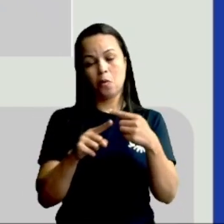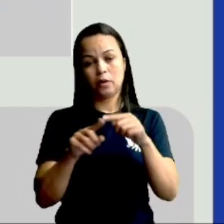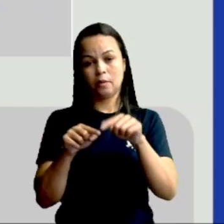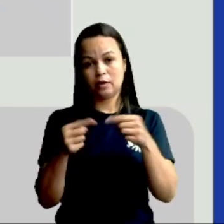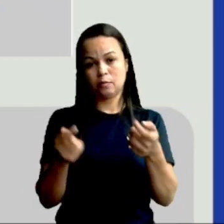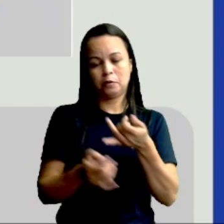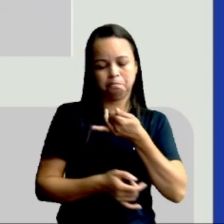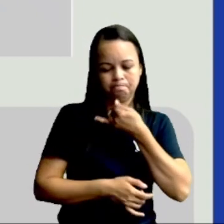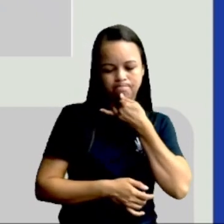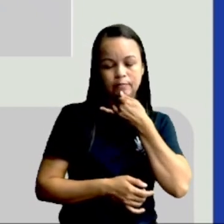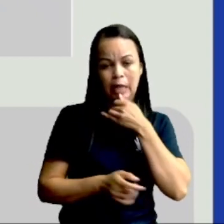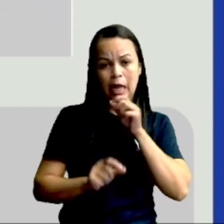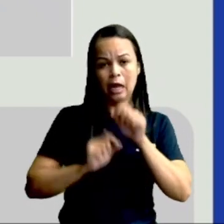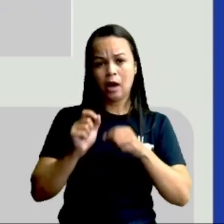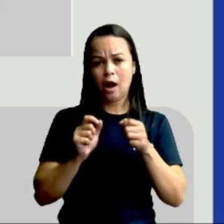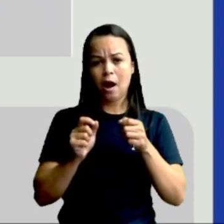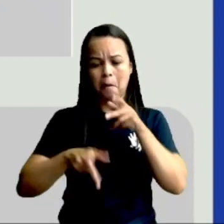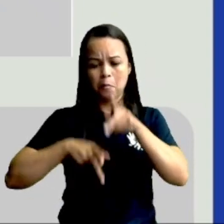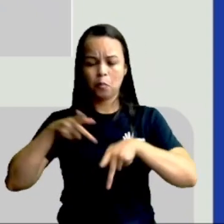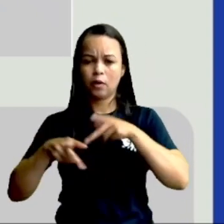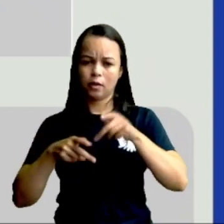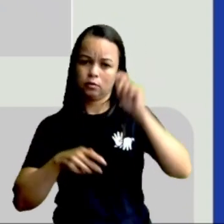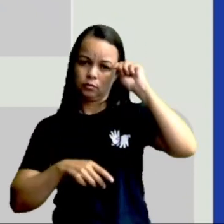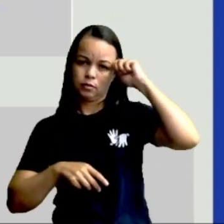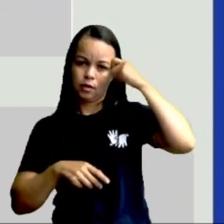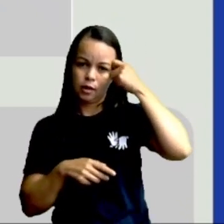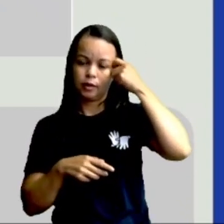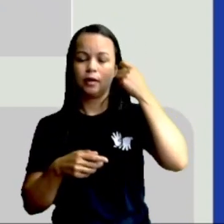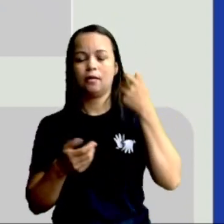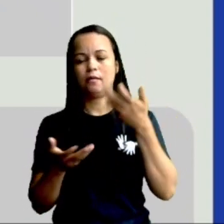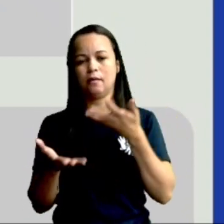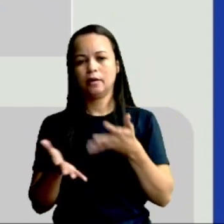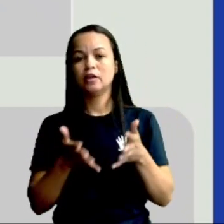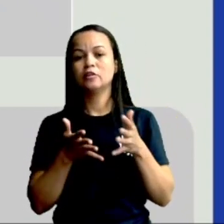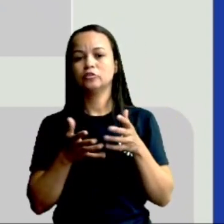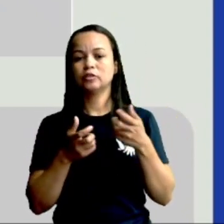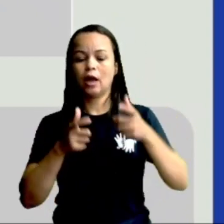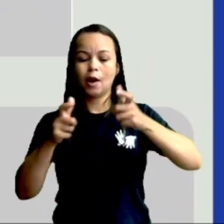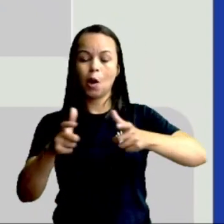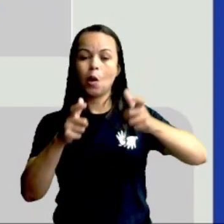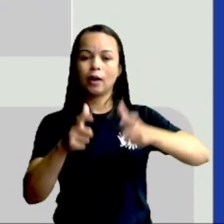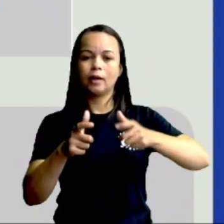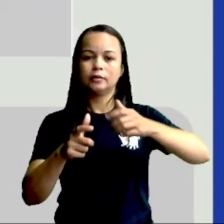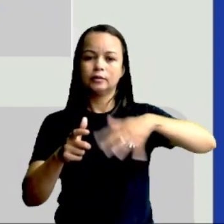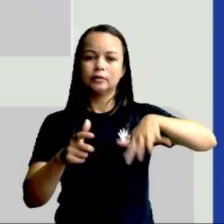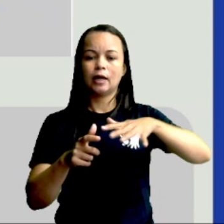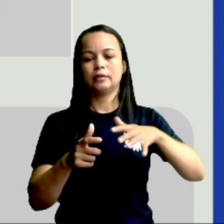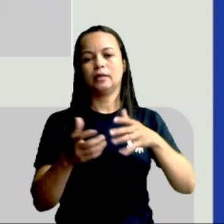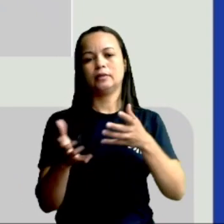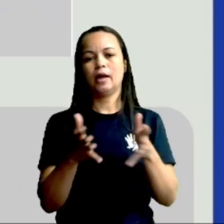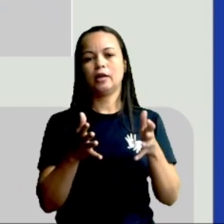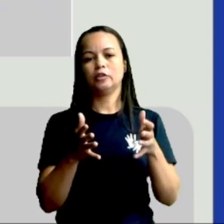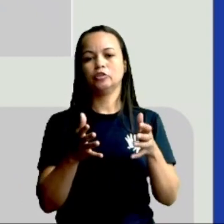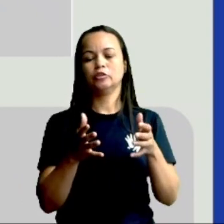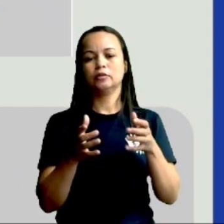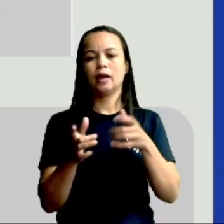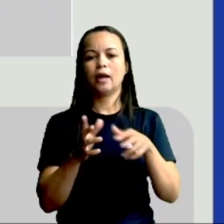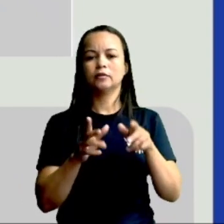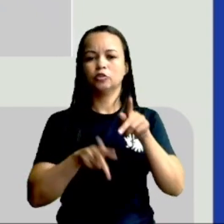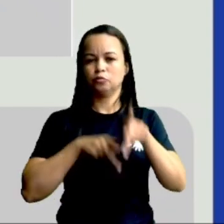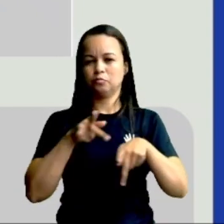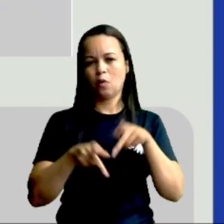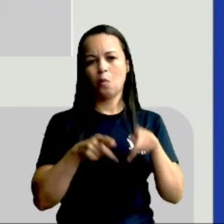parte, infelizmente, da população negra está ali localizada nas classes populares,